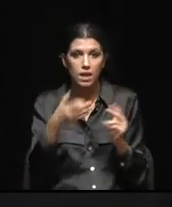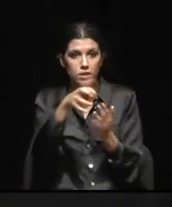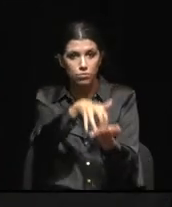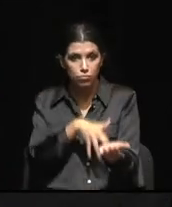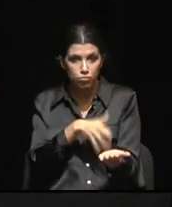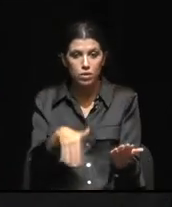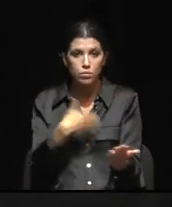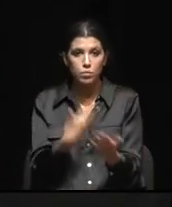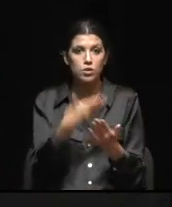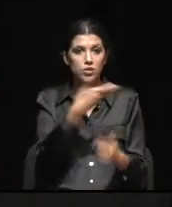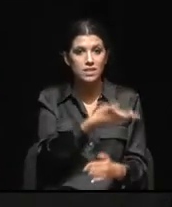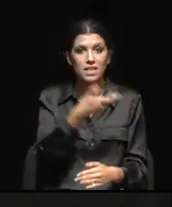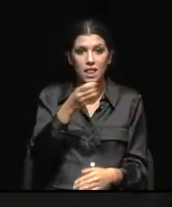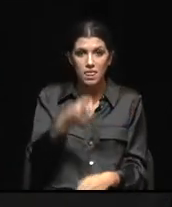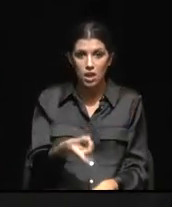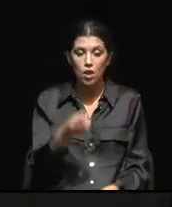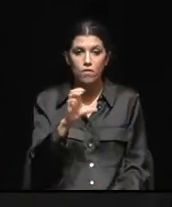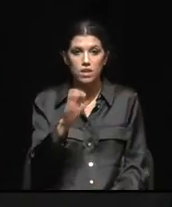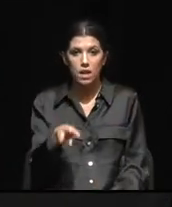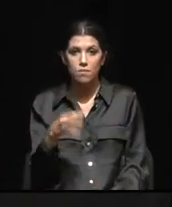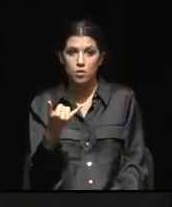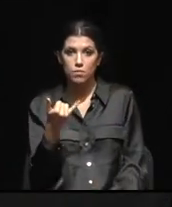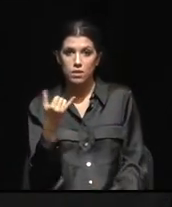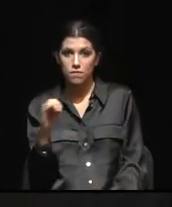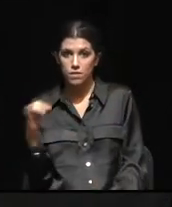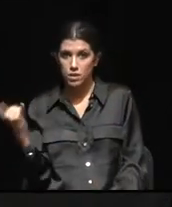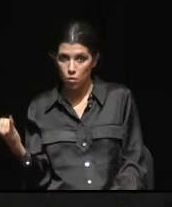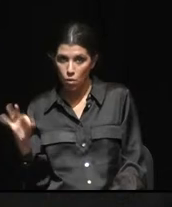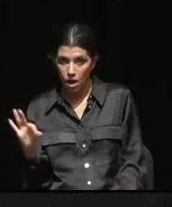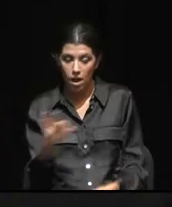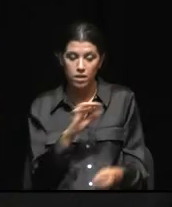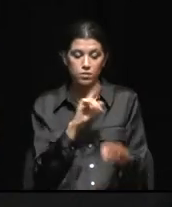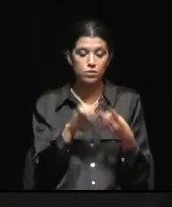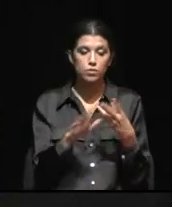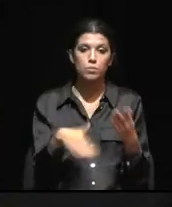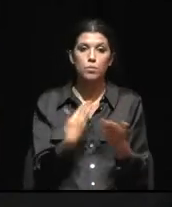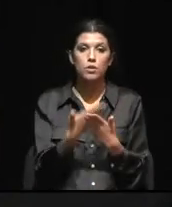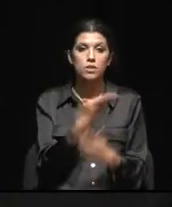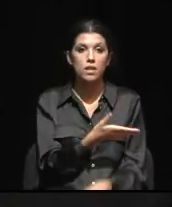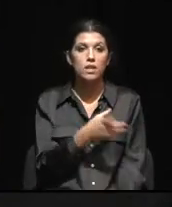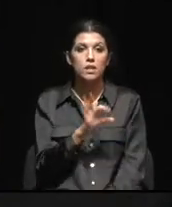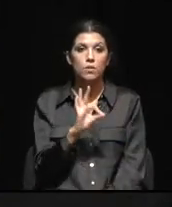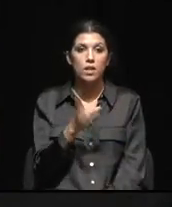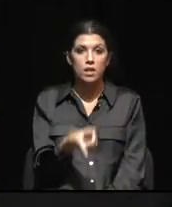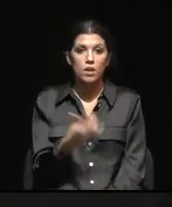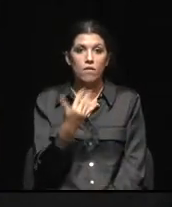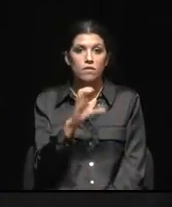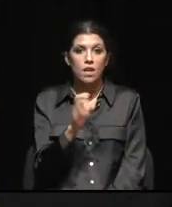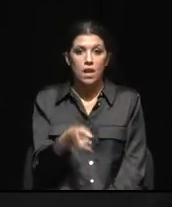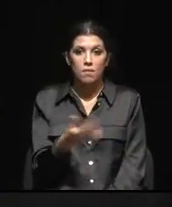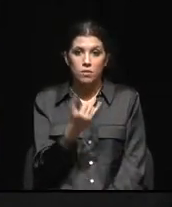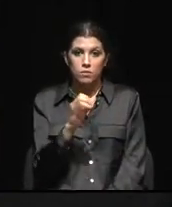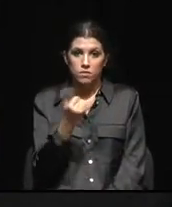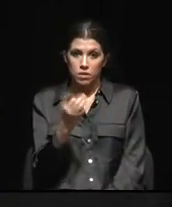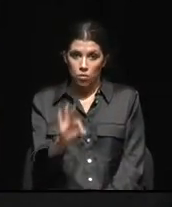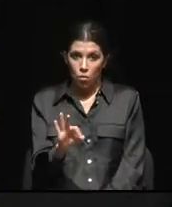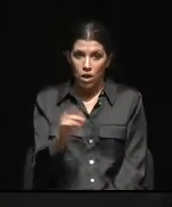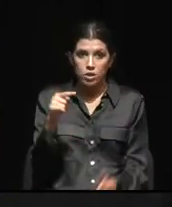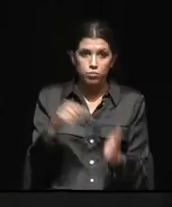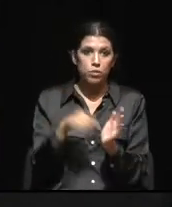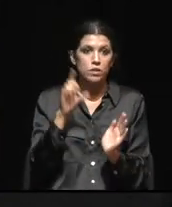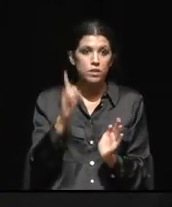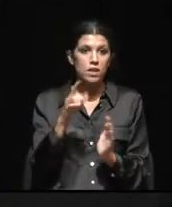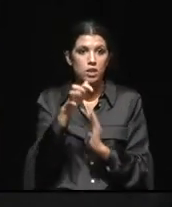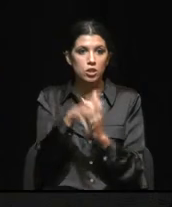deliberativa da proposta 79 cm 2024 a proposta 149 cm 2024 o ponto